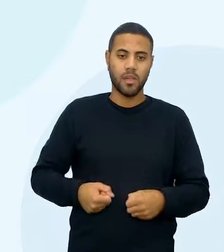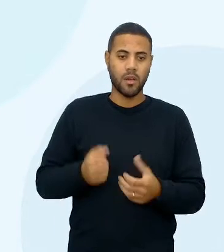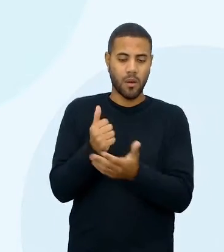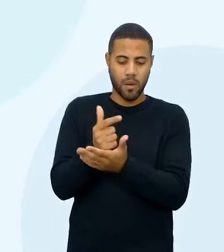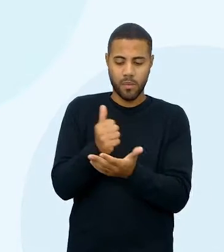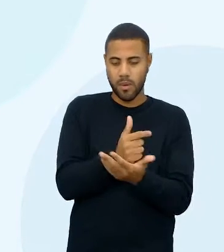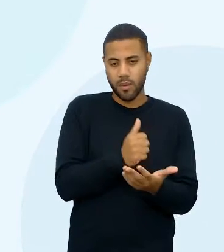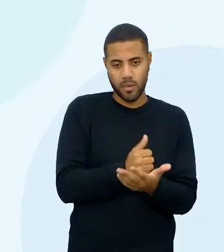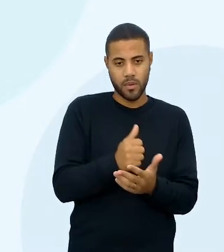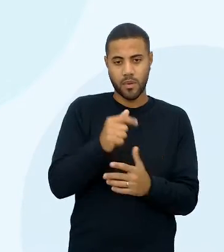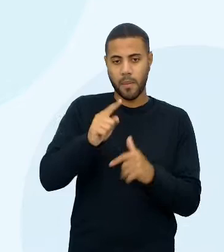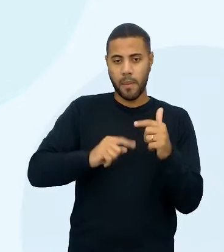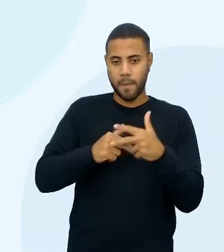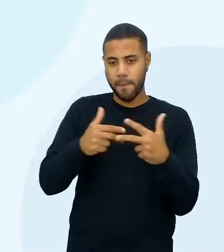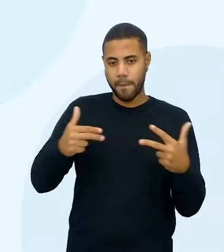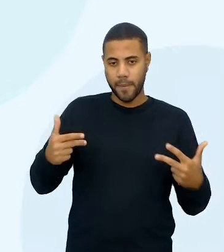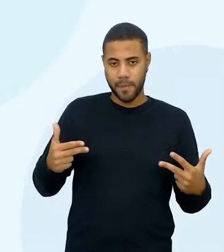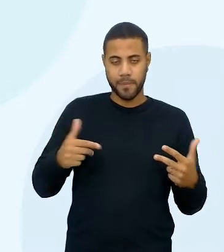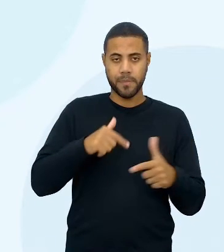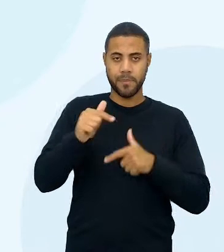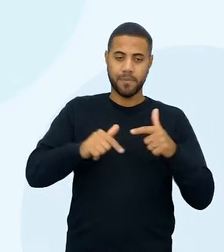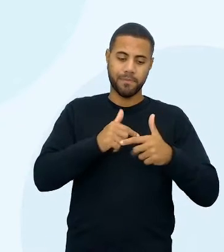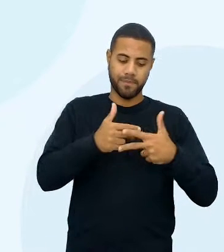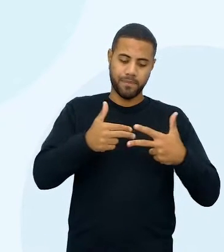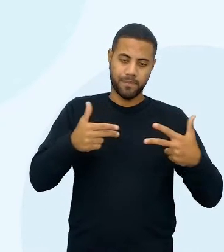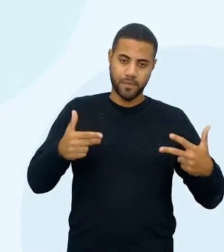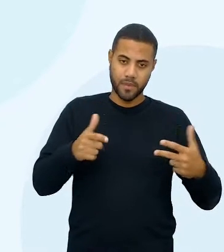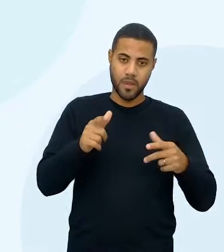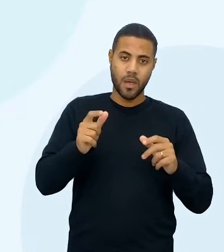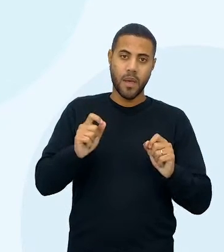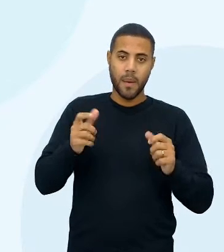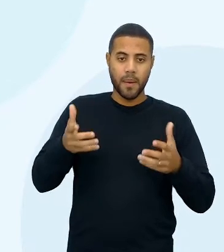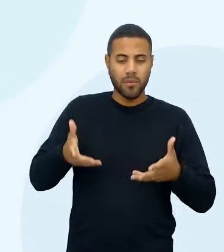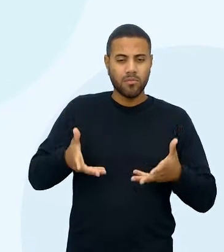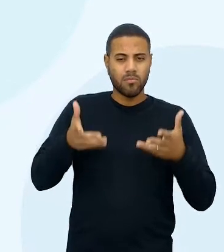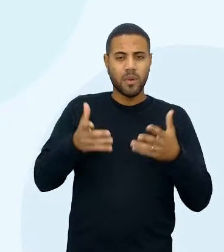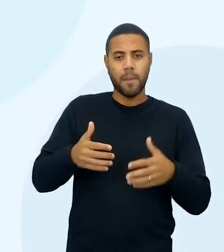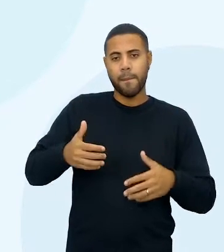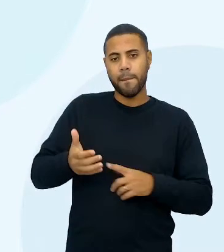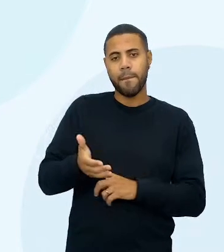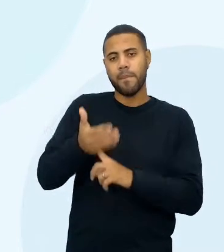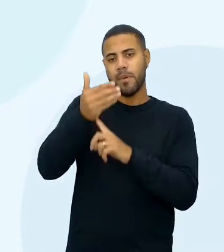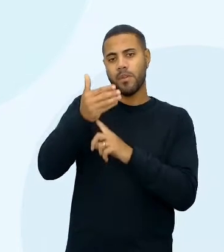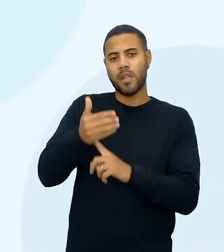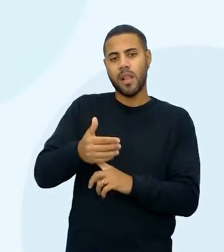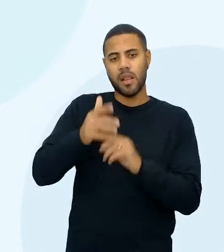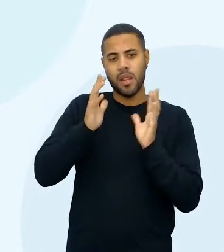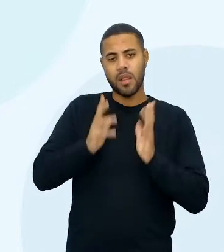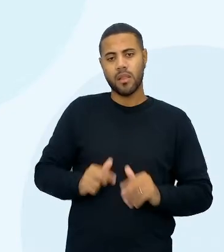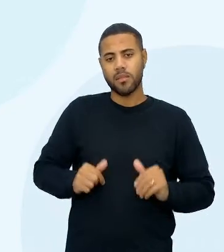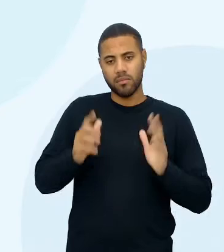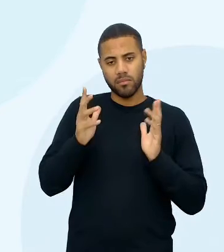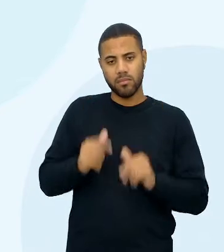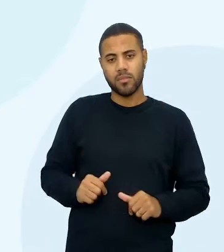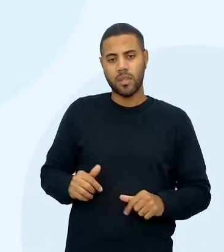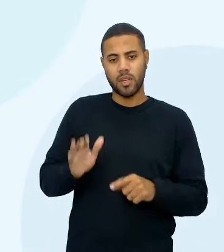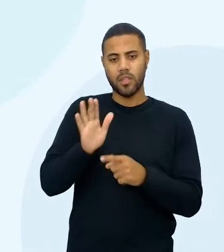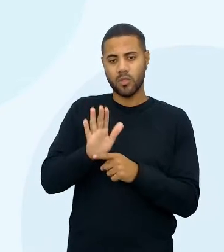de bens e serviços, aderindo e melhorando tecnologias limpas que minimizem o